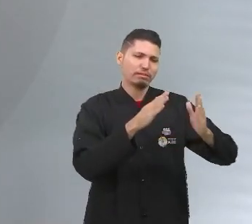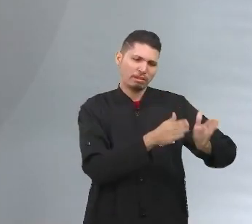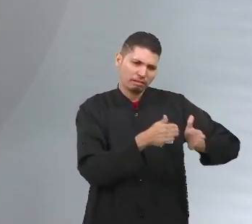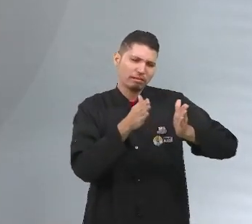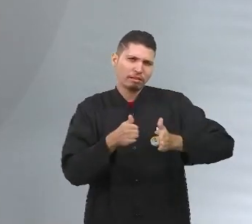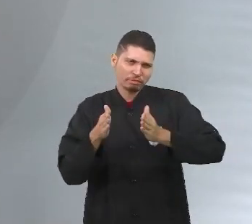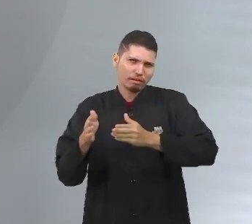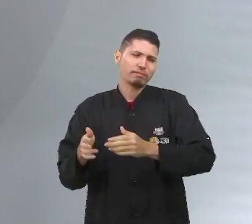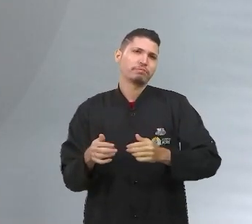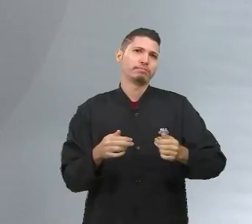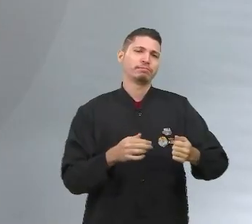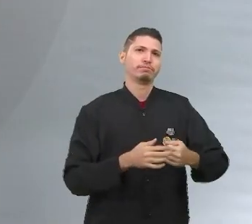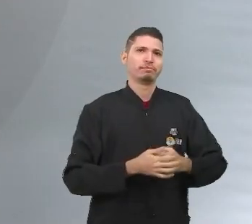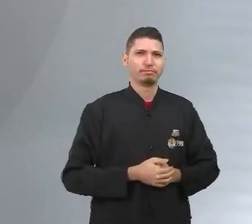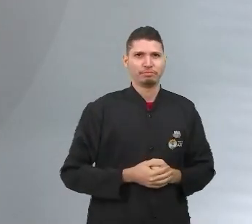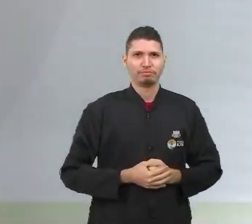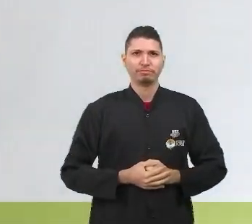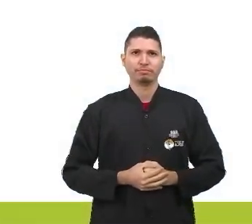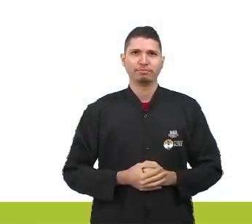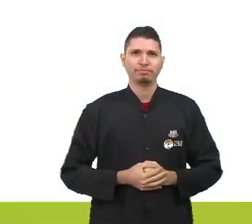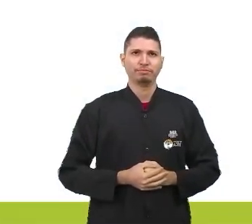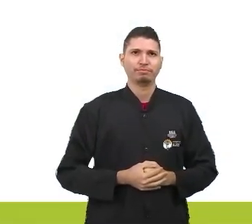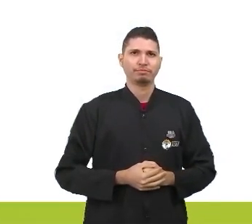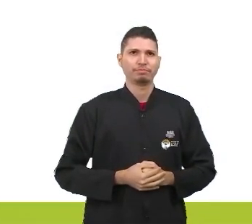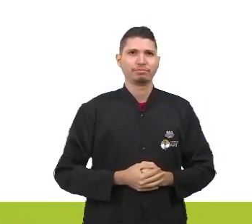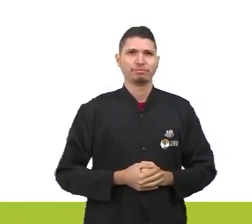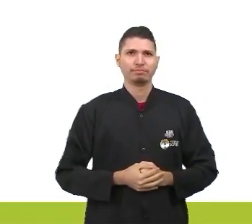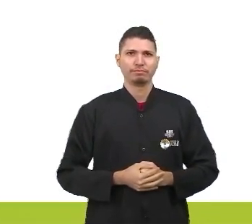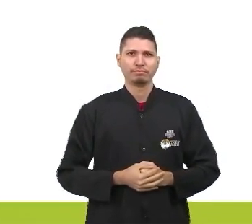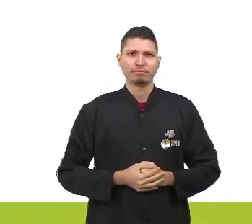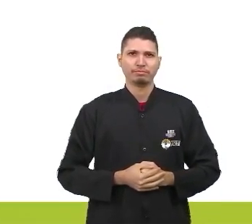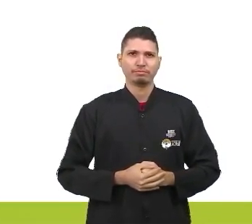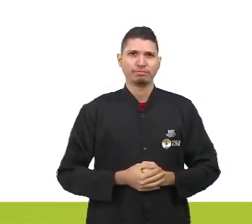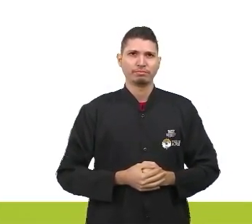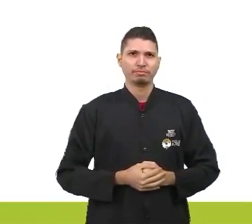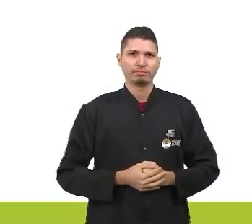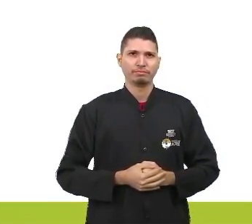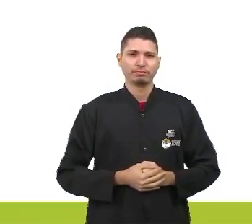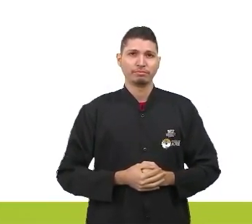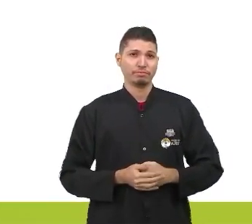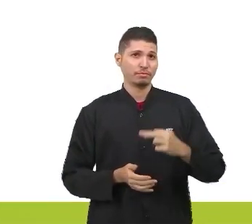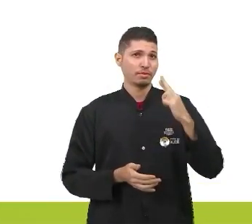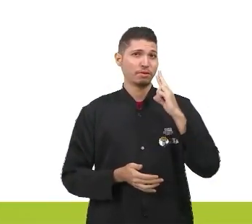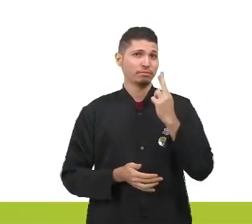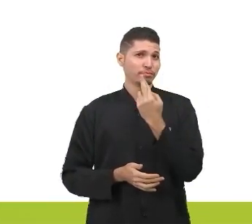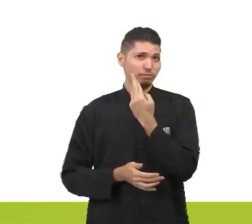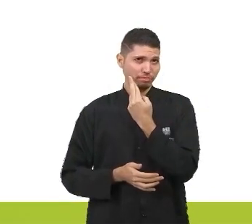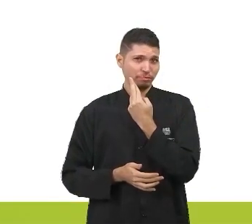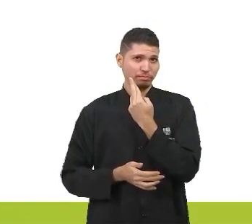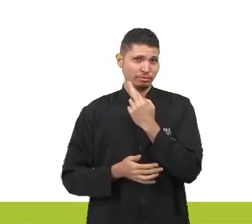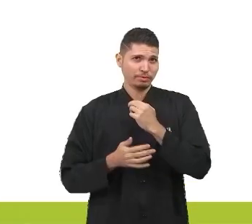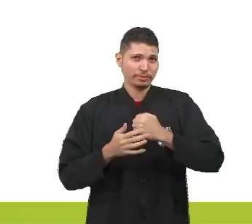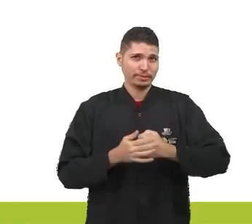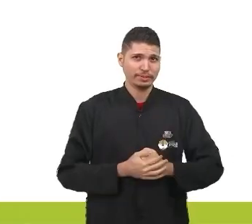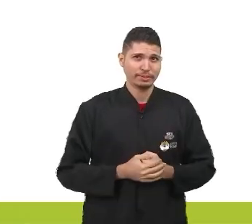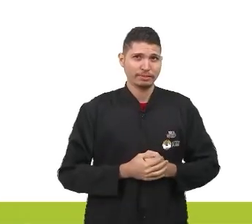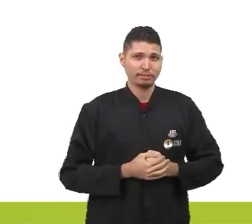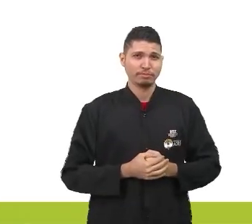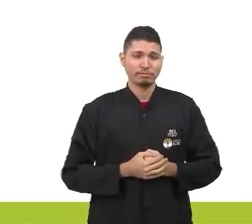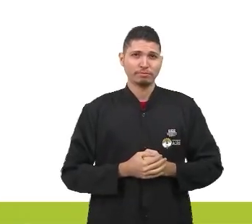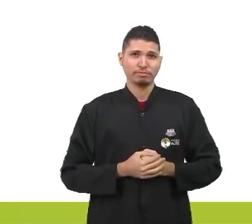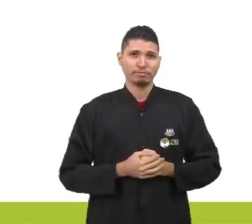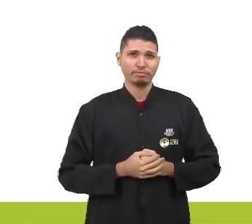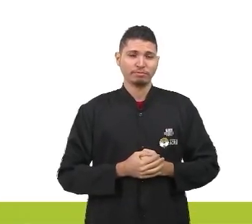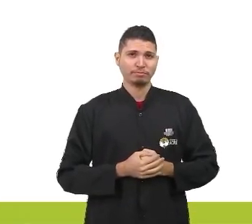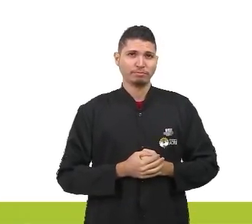Bom, vamos falar sobre isso agora. Olha só, no restaurante, hoje em dia, não será que é hoje em dia? Não, daqui mais um tempo,